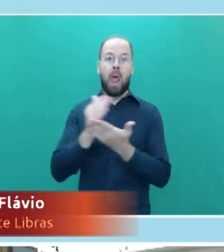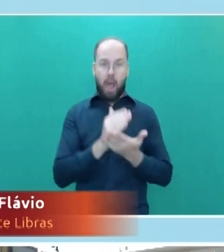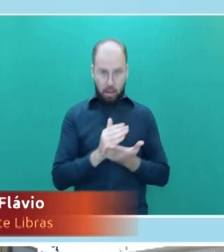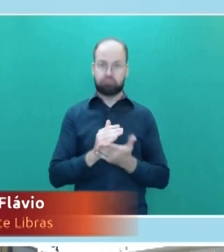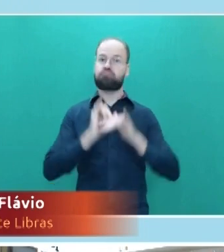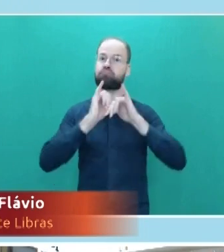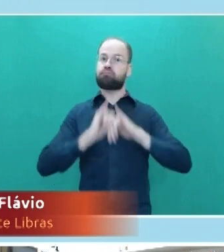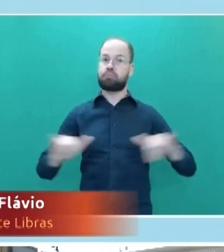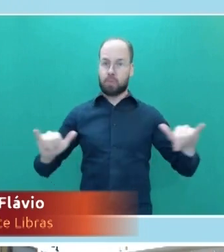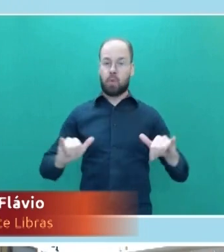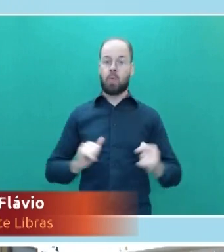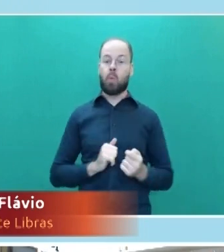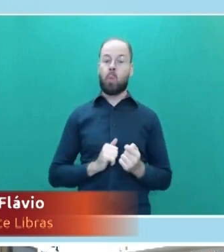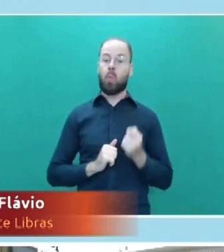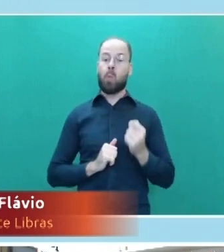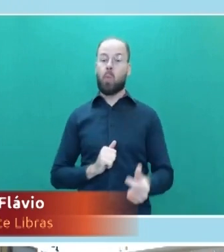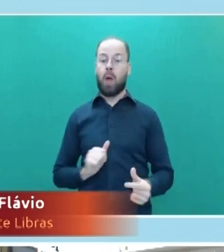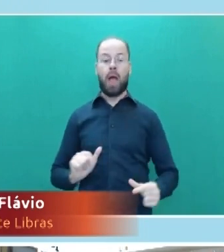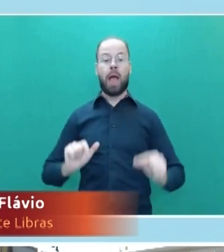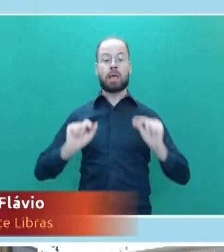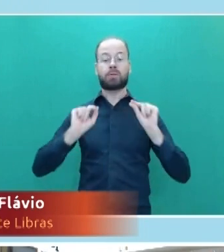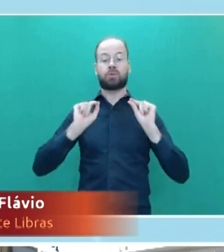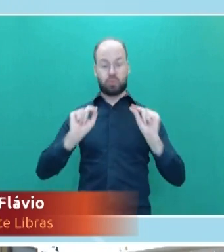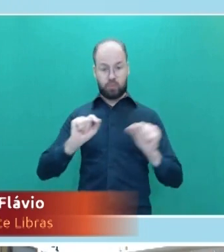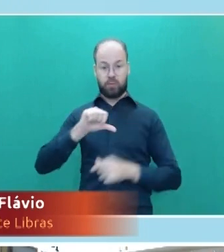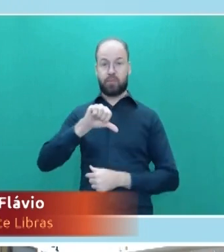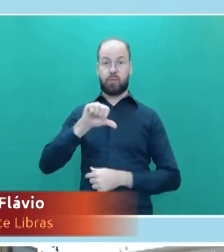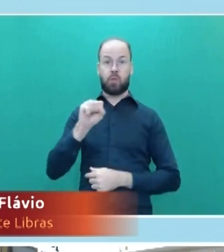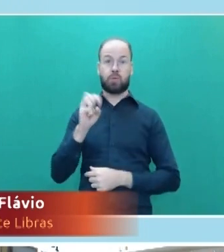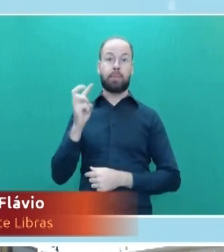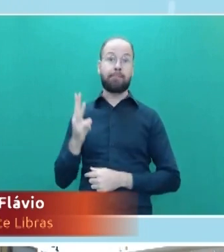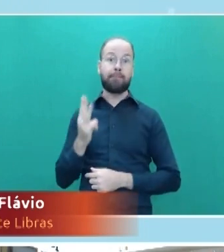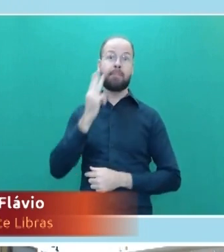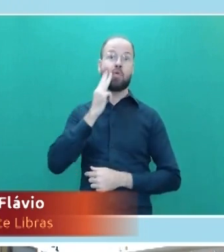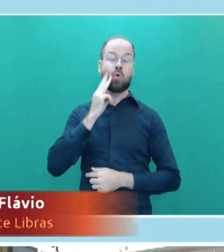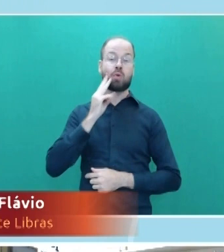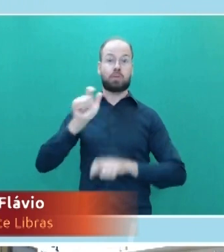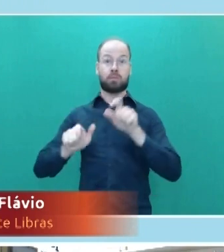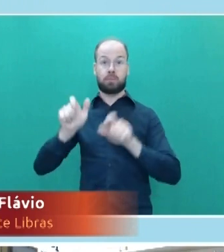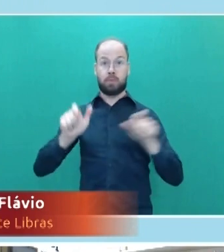milhões de trabalhadores ocupados. Apenas no primeiro